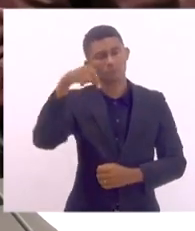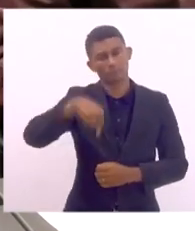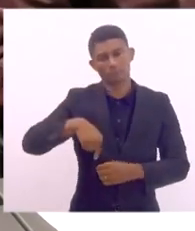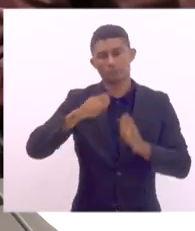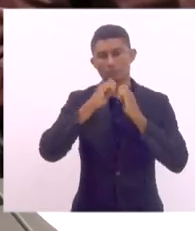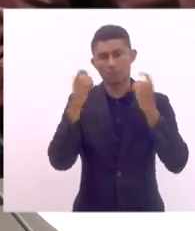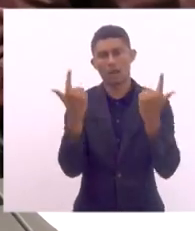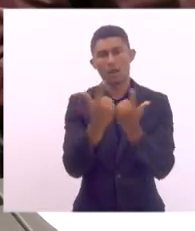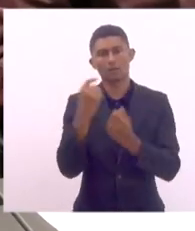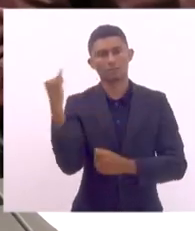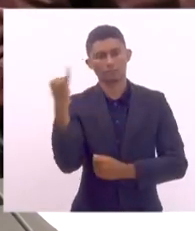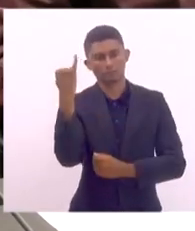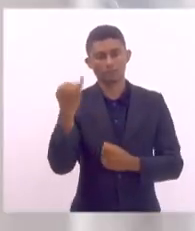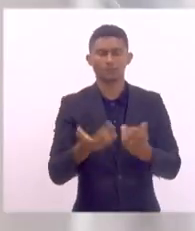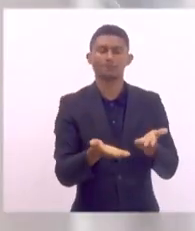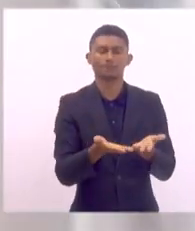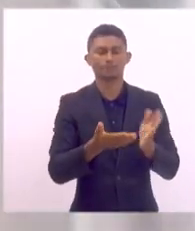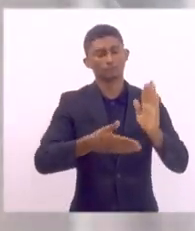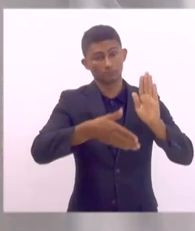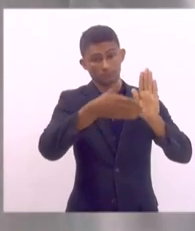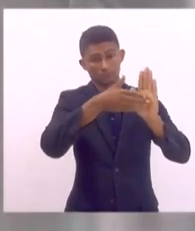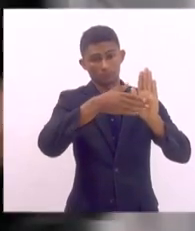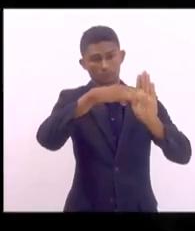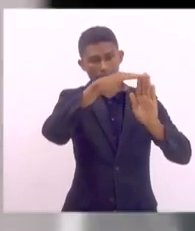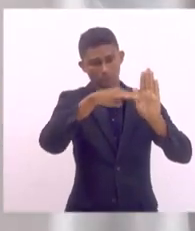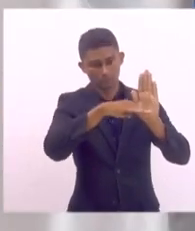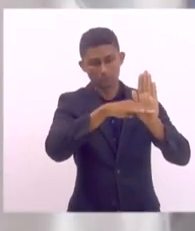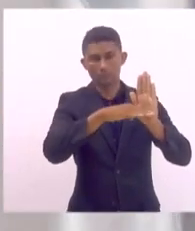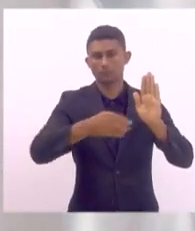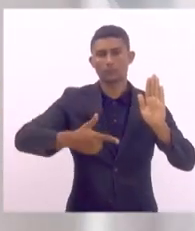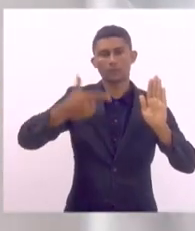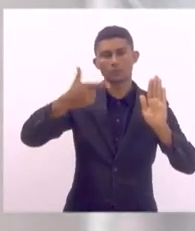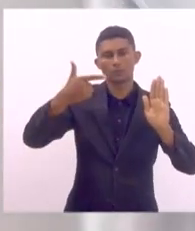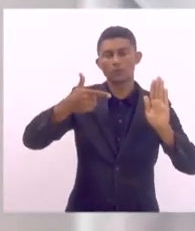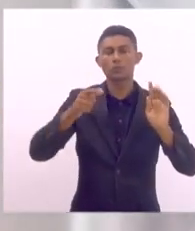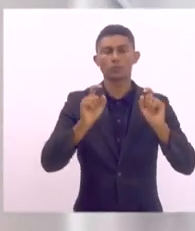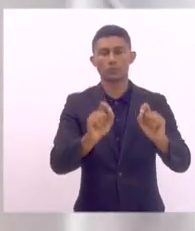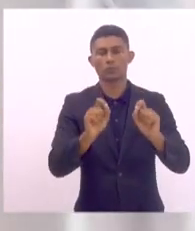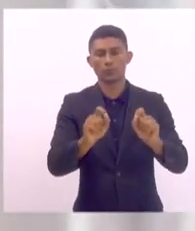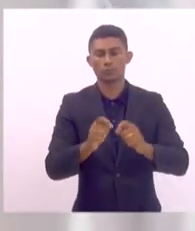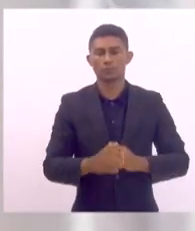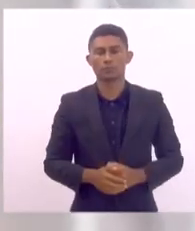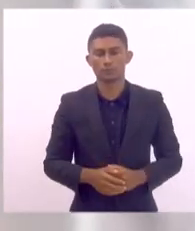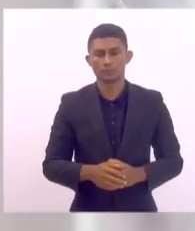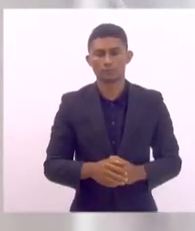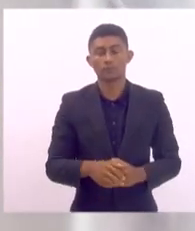Legislativa. A segunda da pauta trata